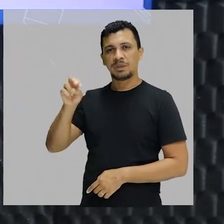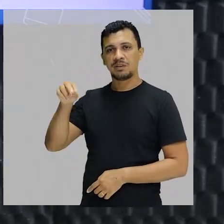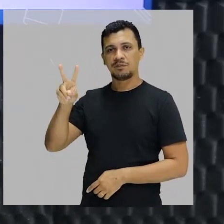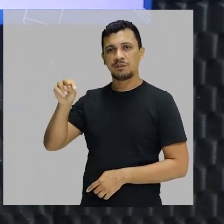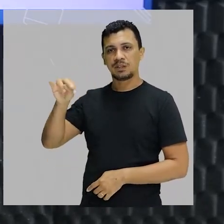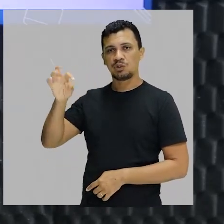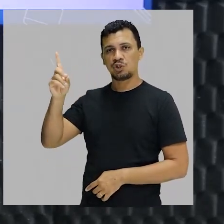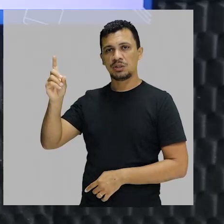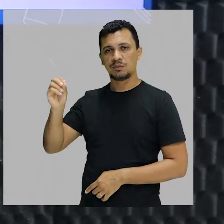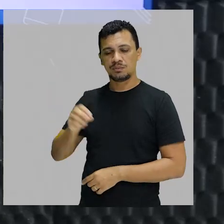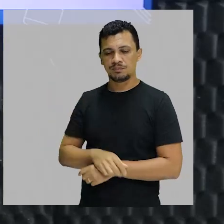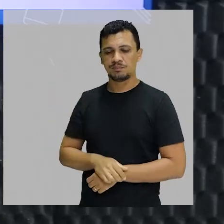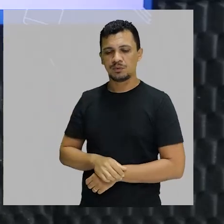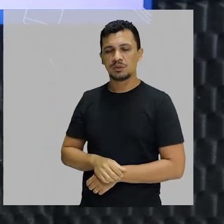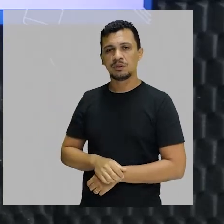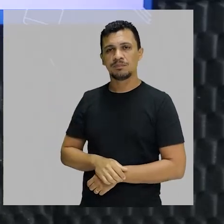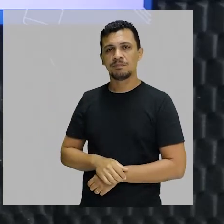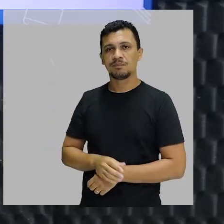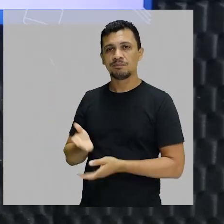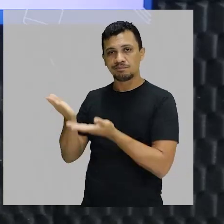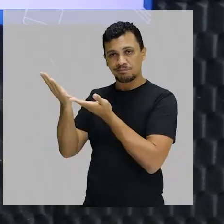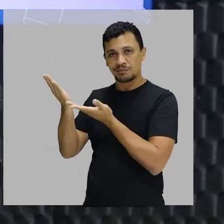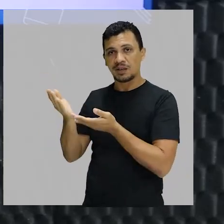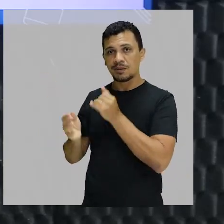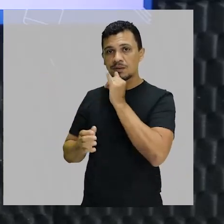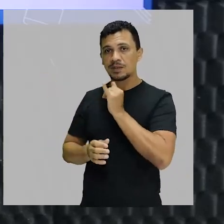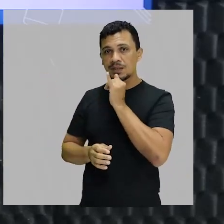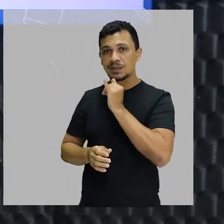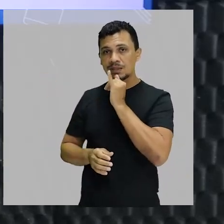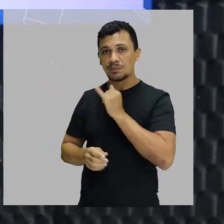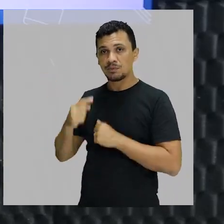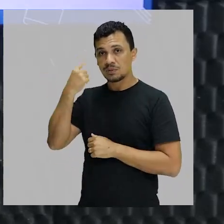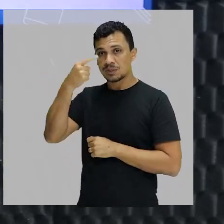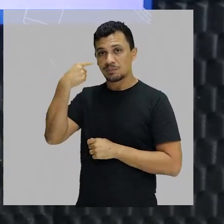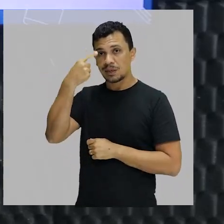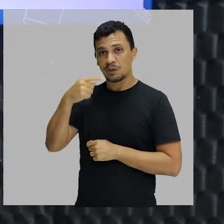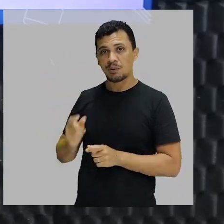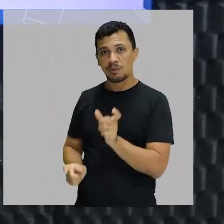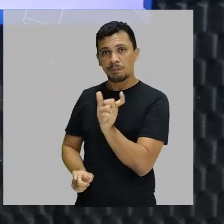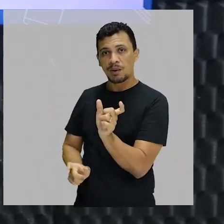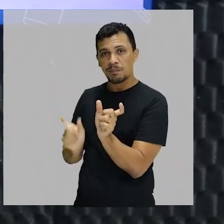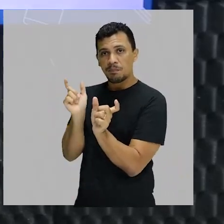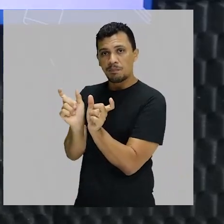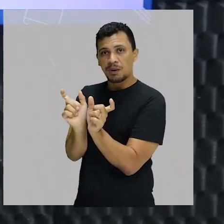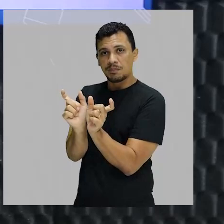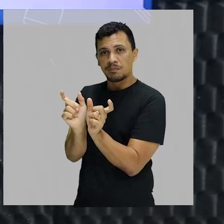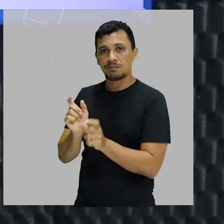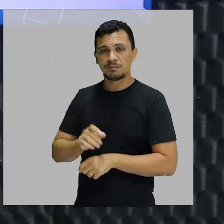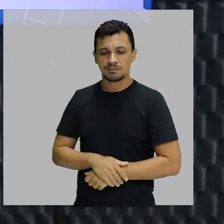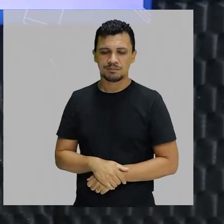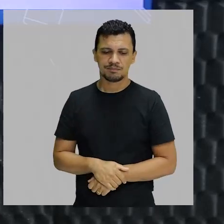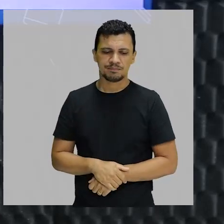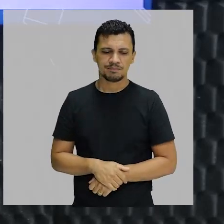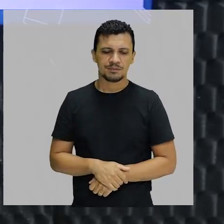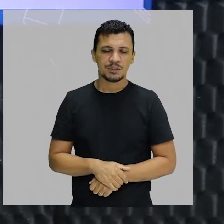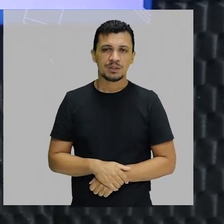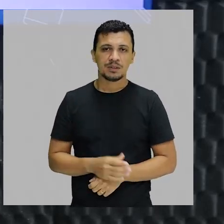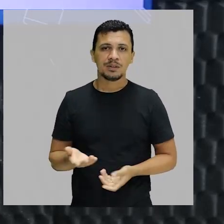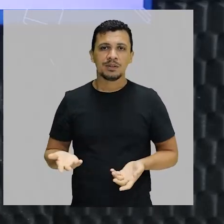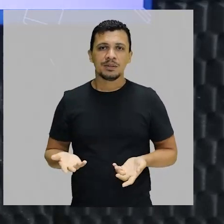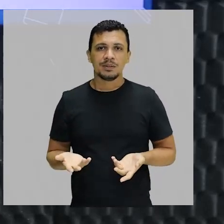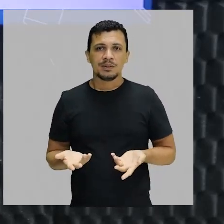sordomudo, que é surdo-mudo, tá? Que em português é separado, não por um hífen. Substantivo